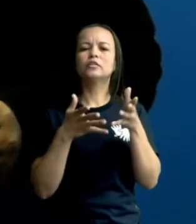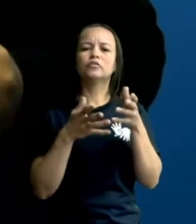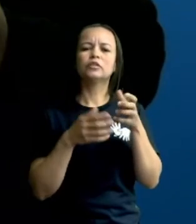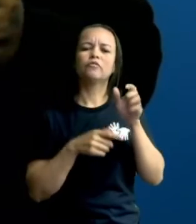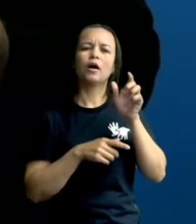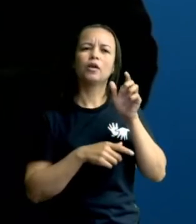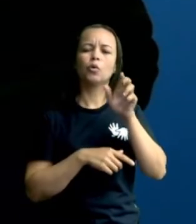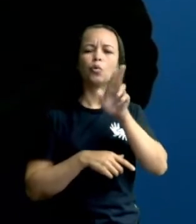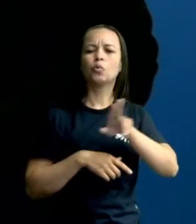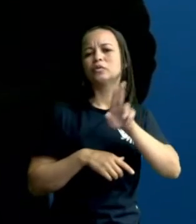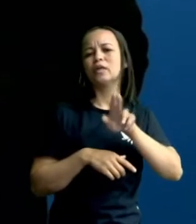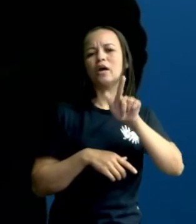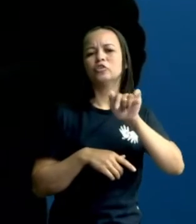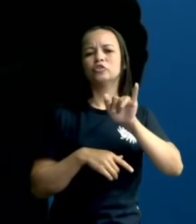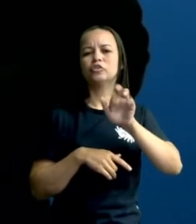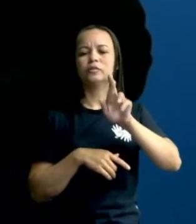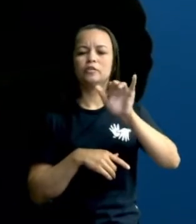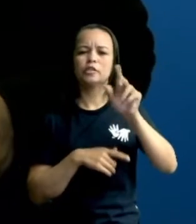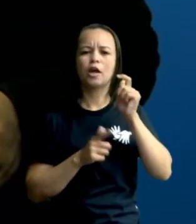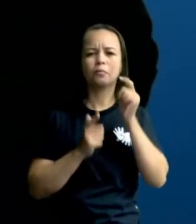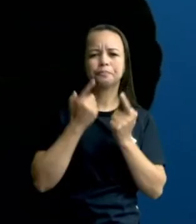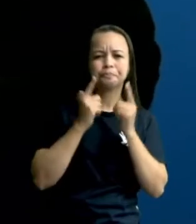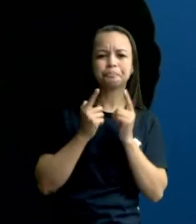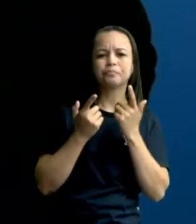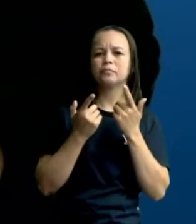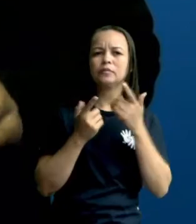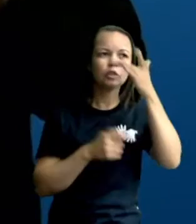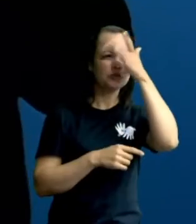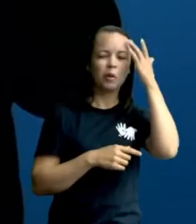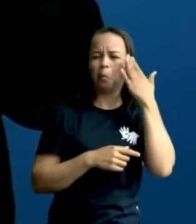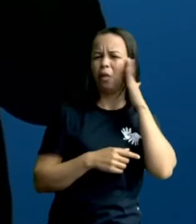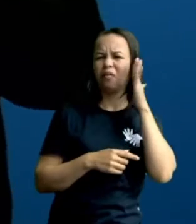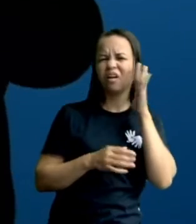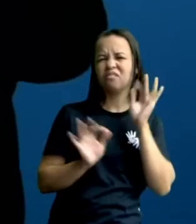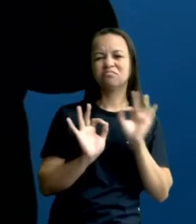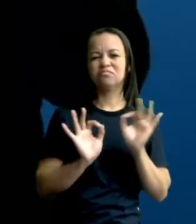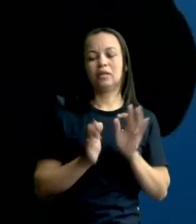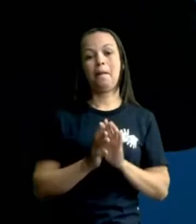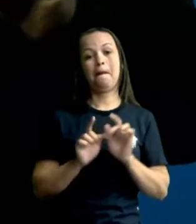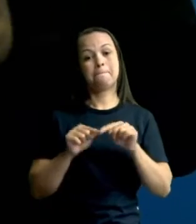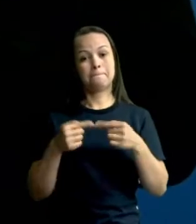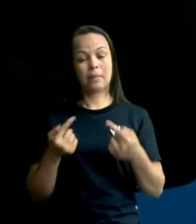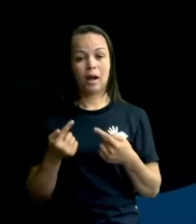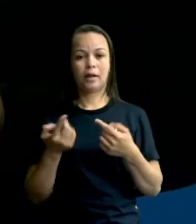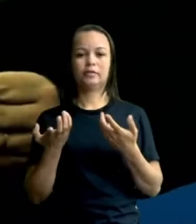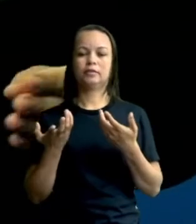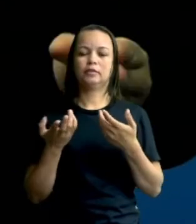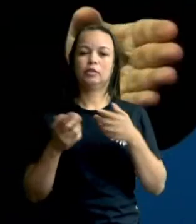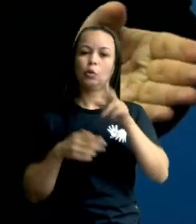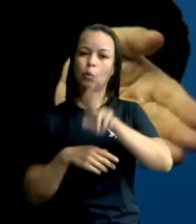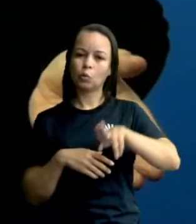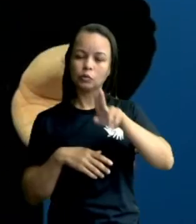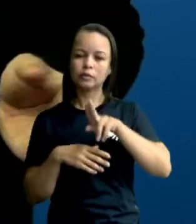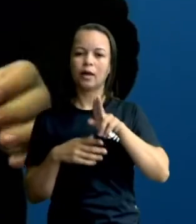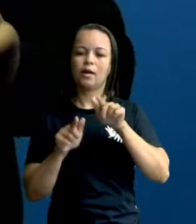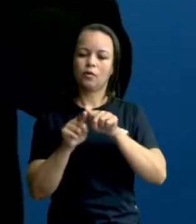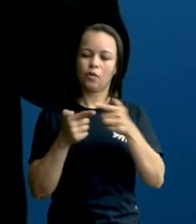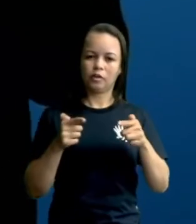gíria regional, a pessoa provavelmente não vai entender. Mas, se utilizar a linguagem da